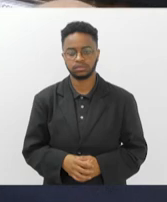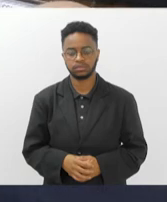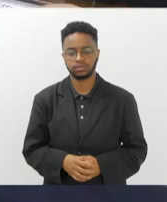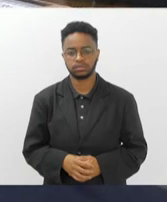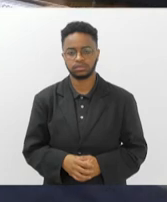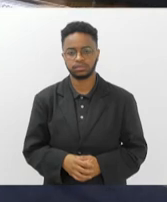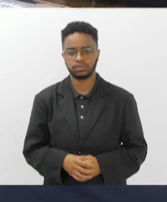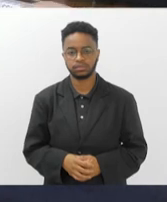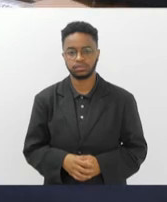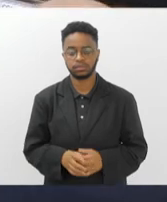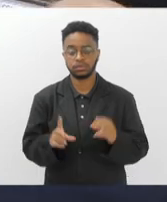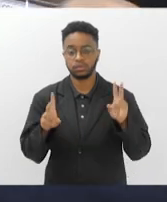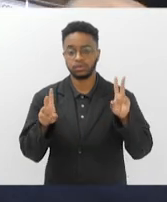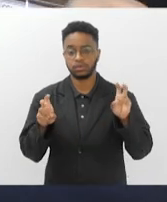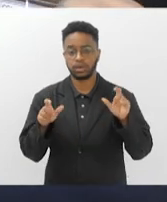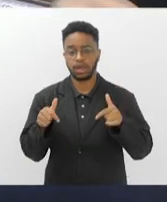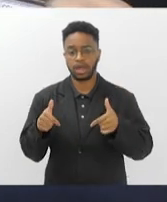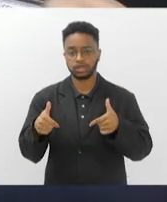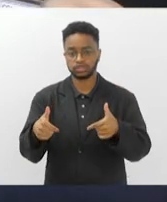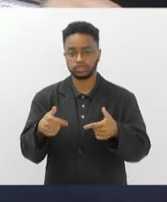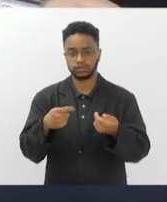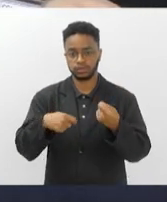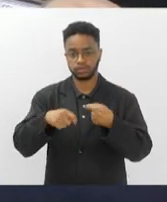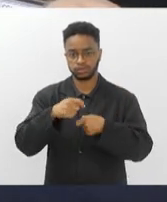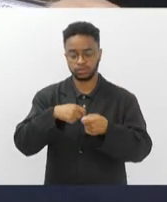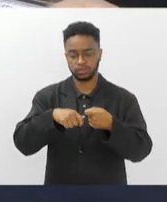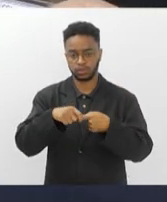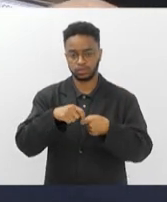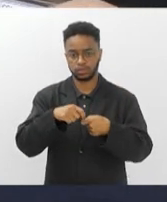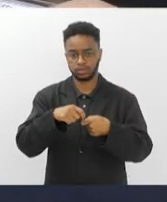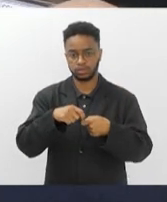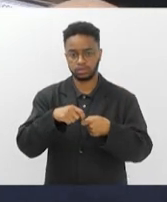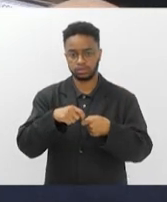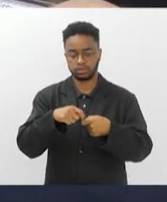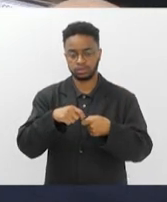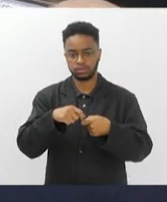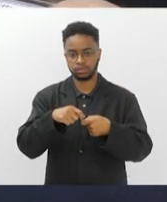Nessa questão das atividades econômicas,